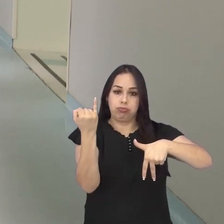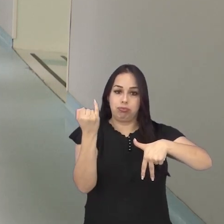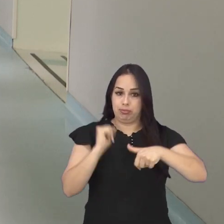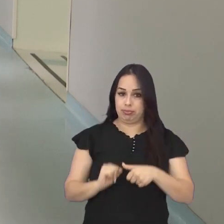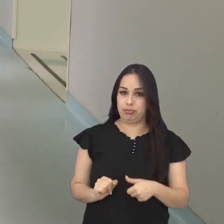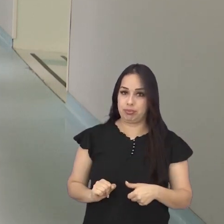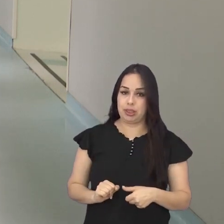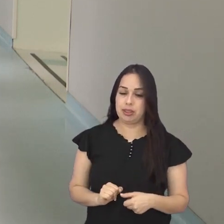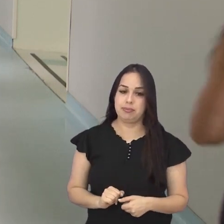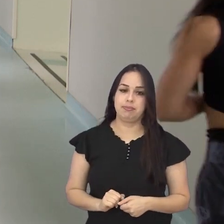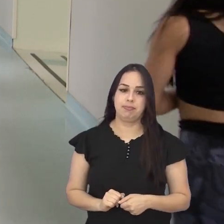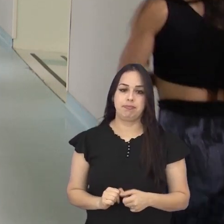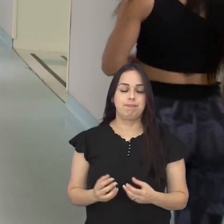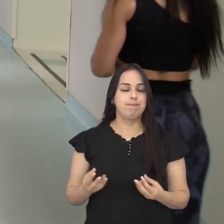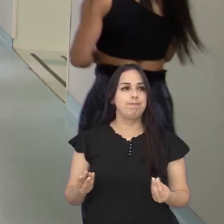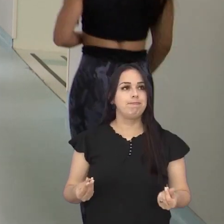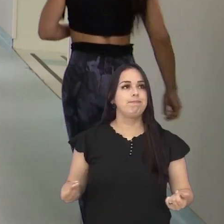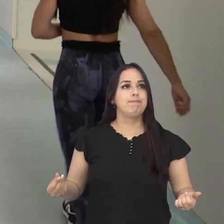órgãos porque